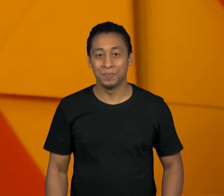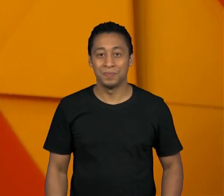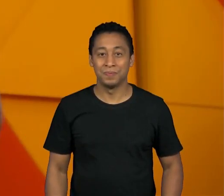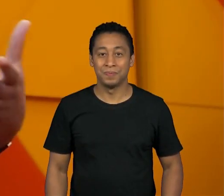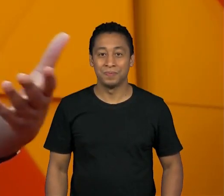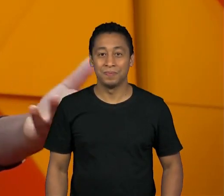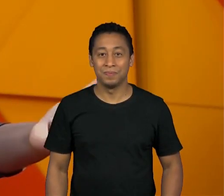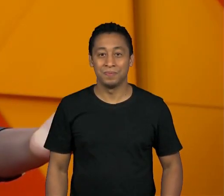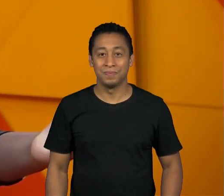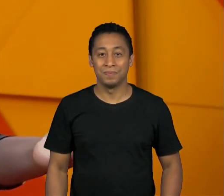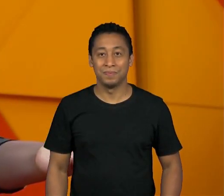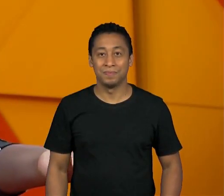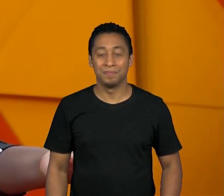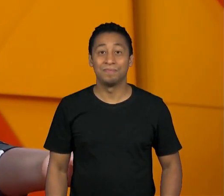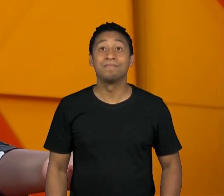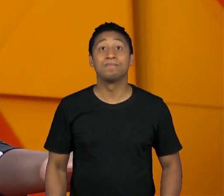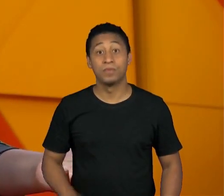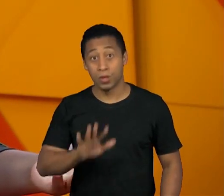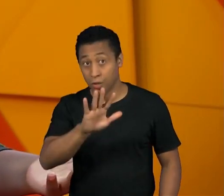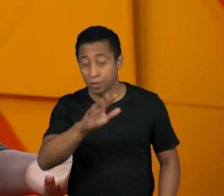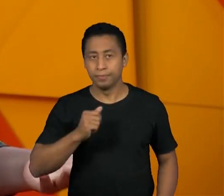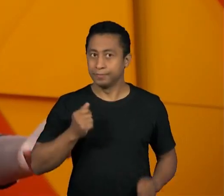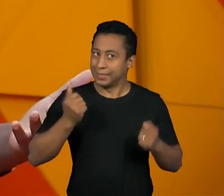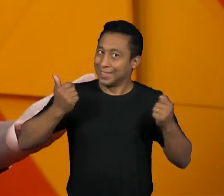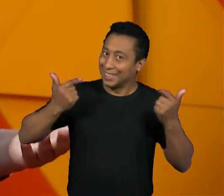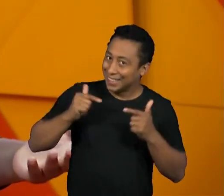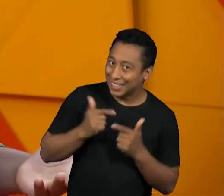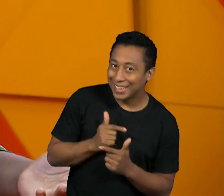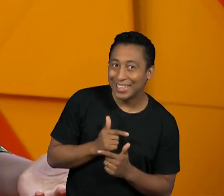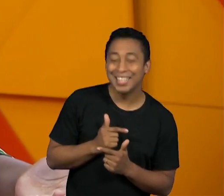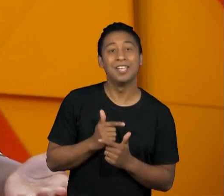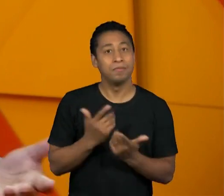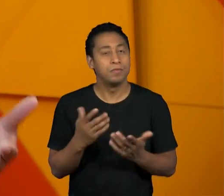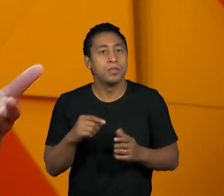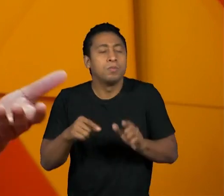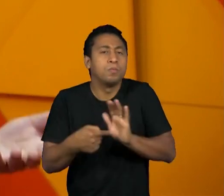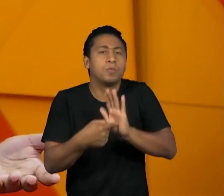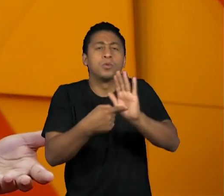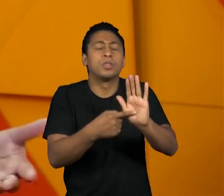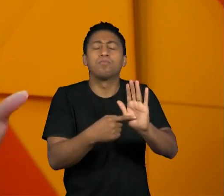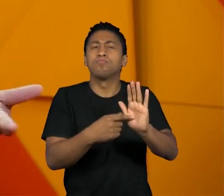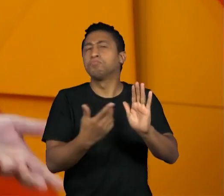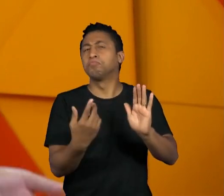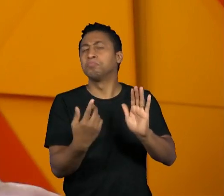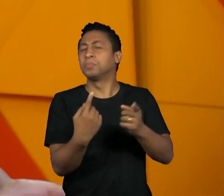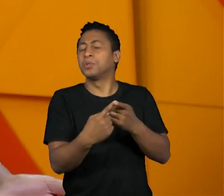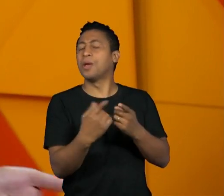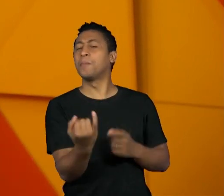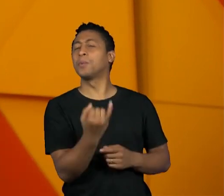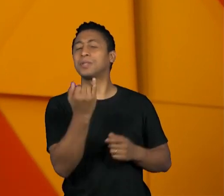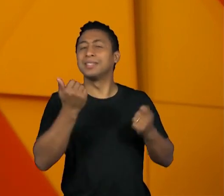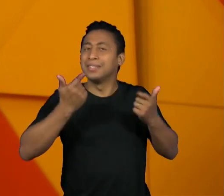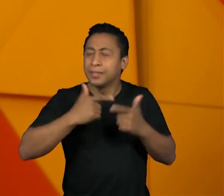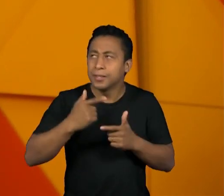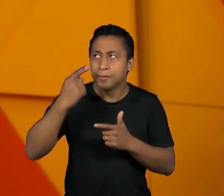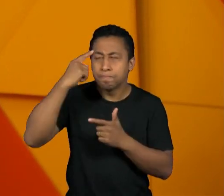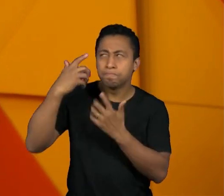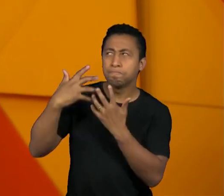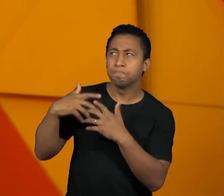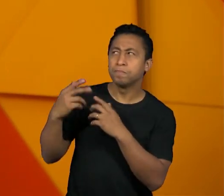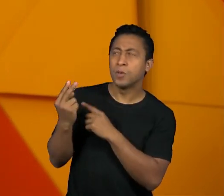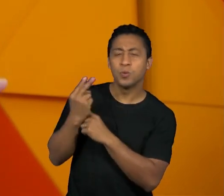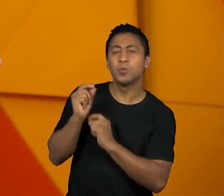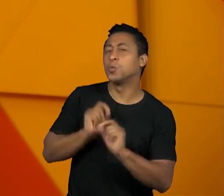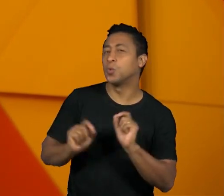E para a gente dar boas risadas e falar aqui da importância do riso na nossa saúde física e mental, eu tenho o prazer de receber aqui